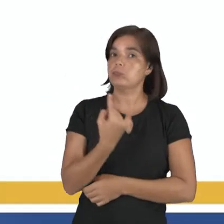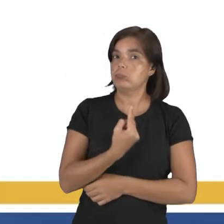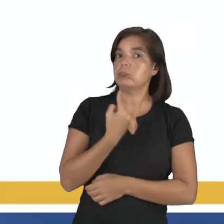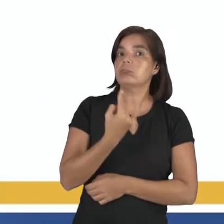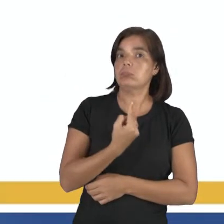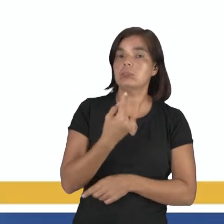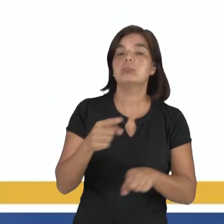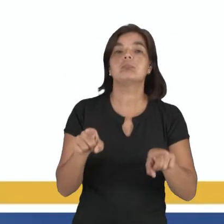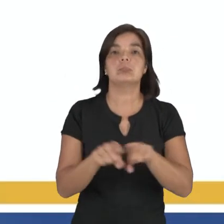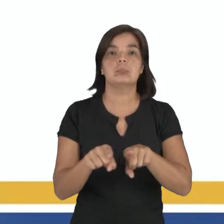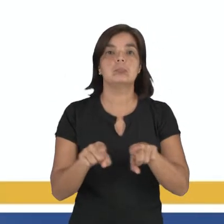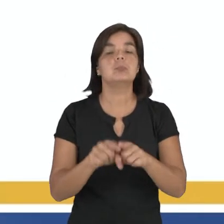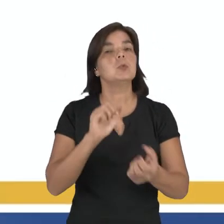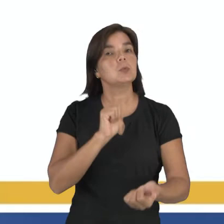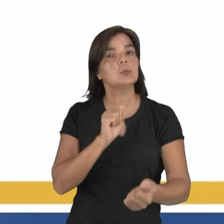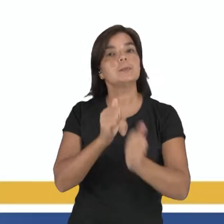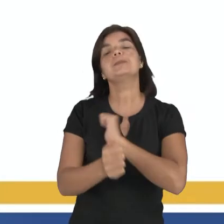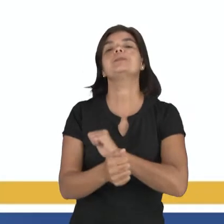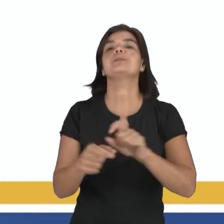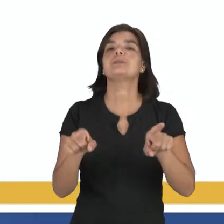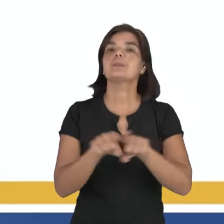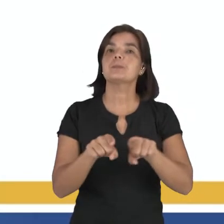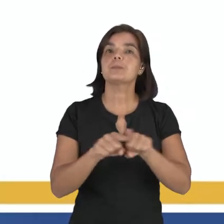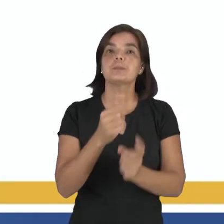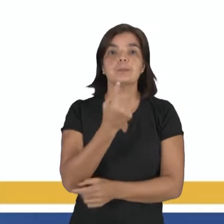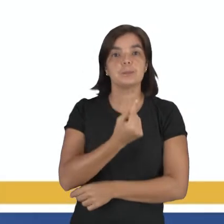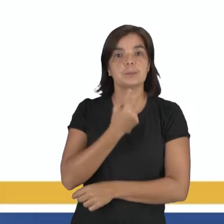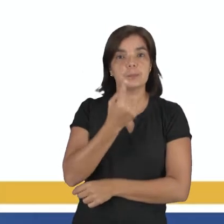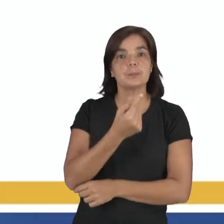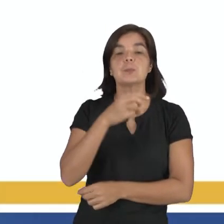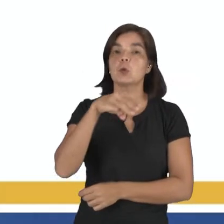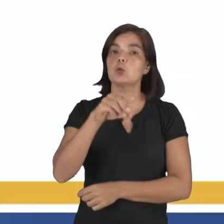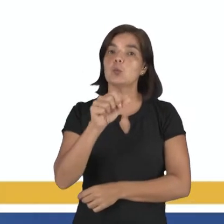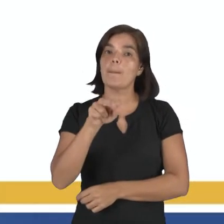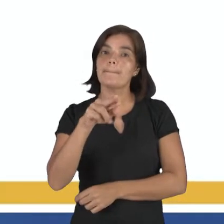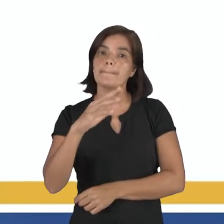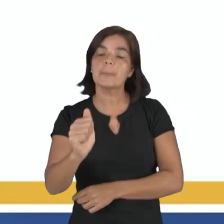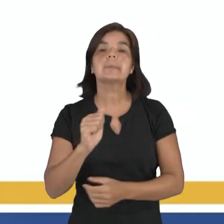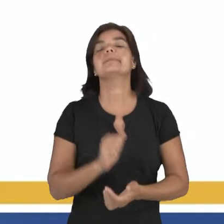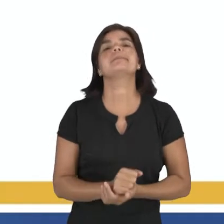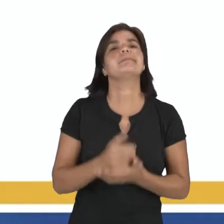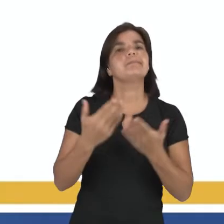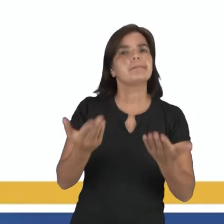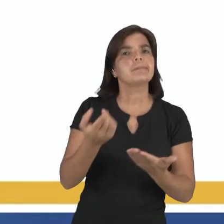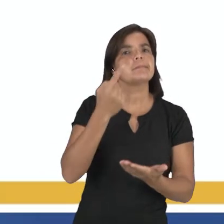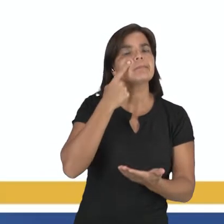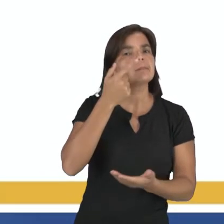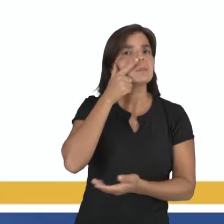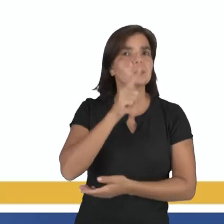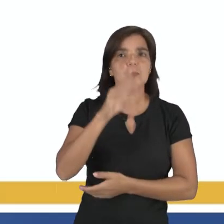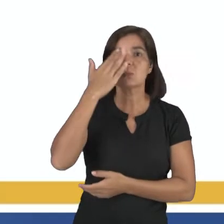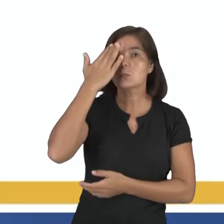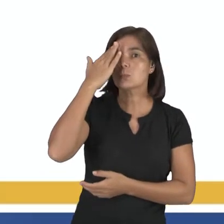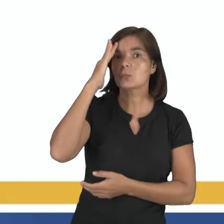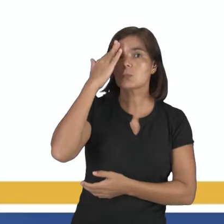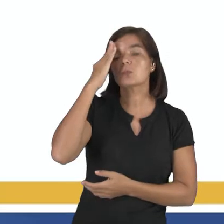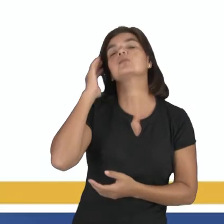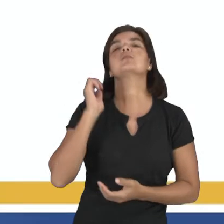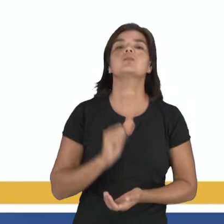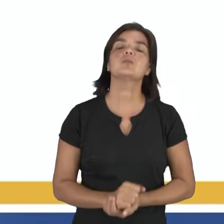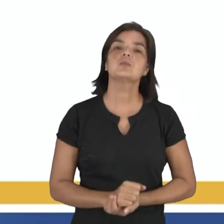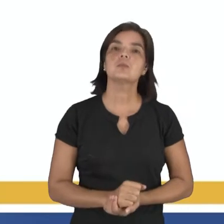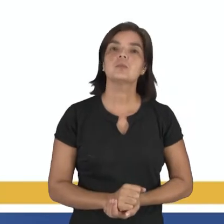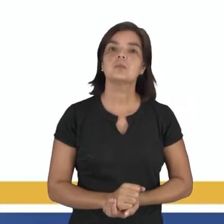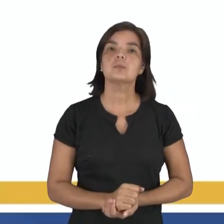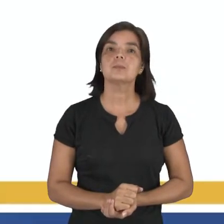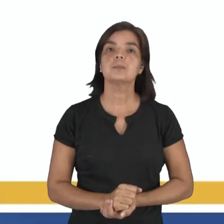do atletismo. Esse é um esporte que a gente chama individual de marca, tá? Então, gente, vocês conseguiram compreender